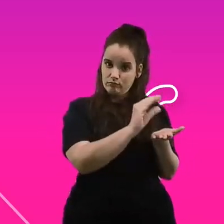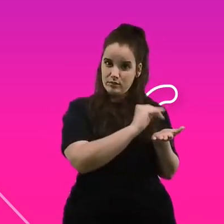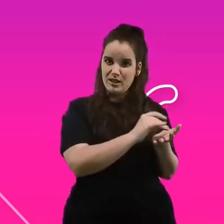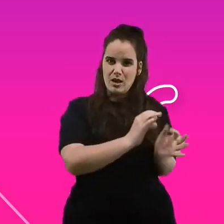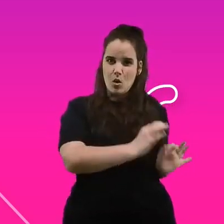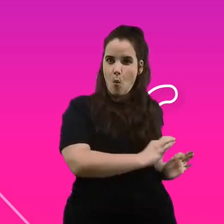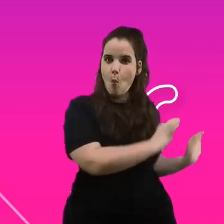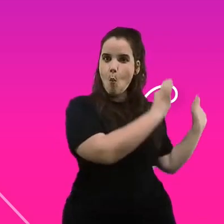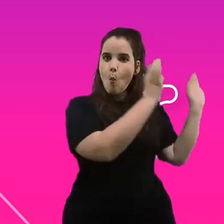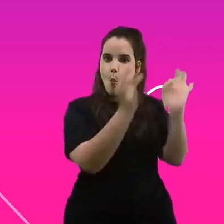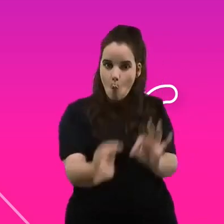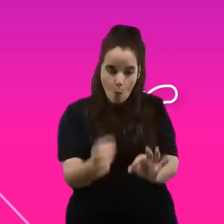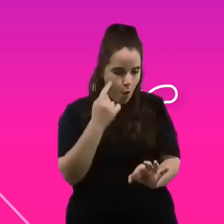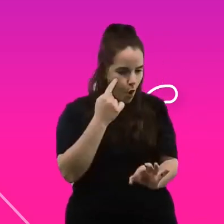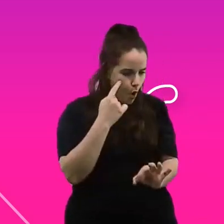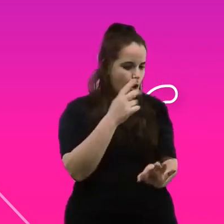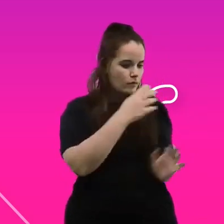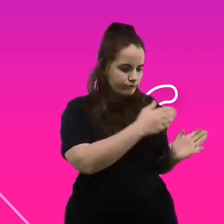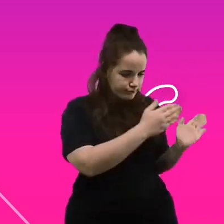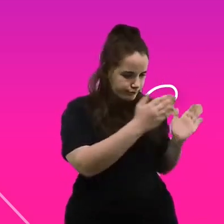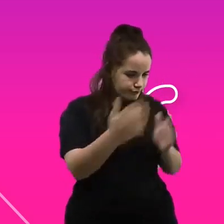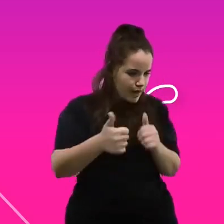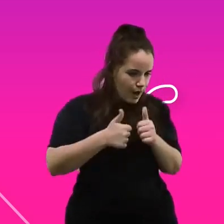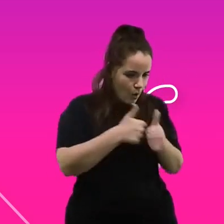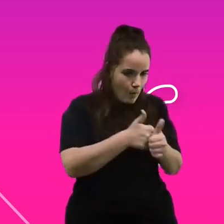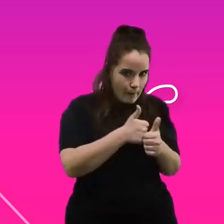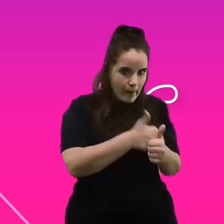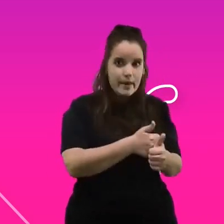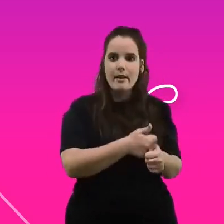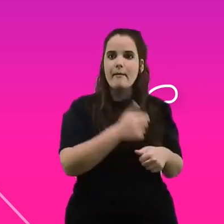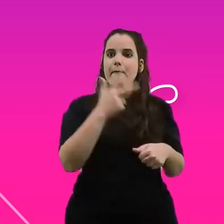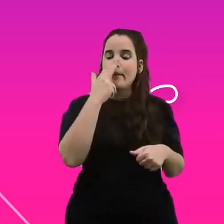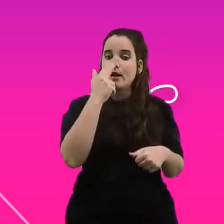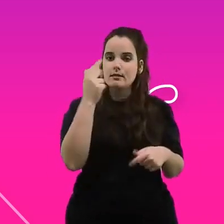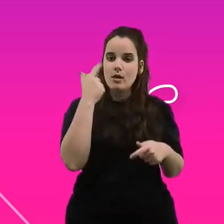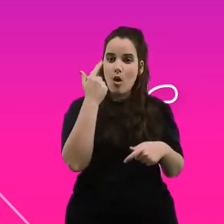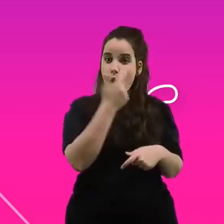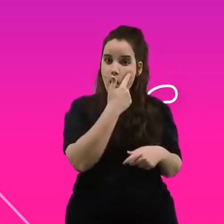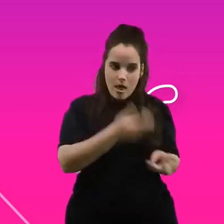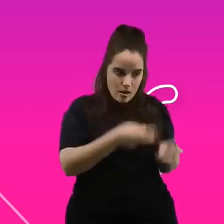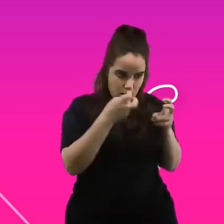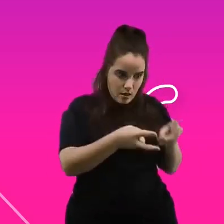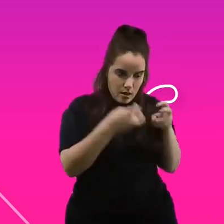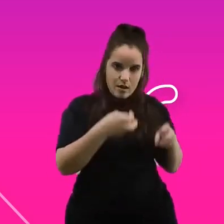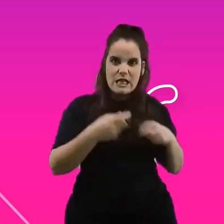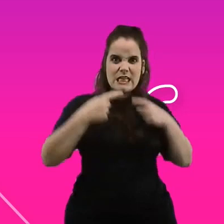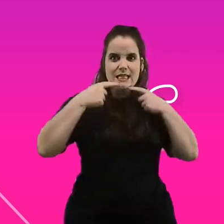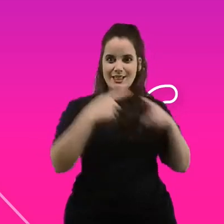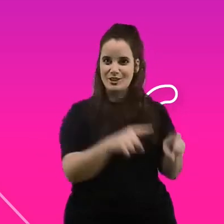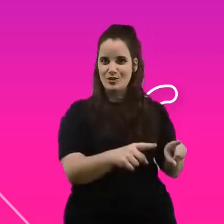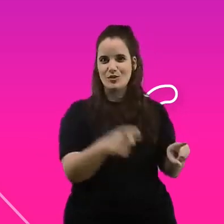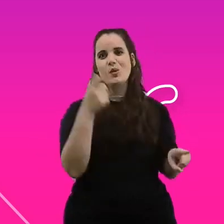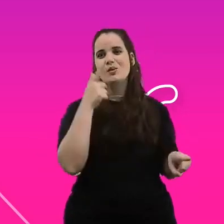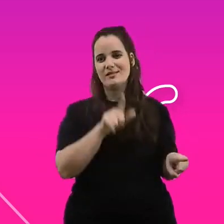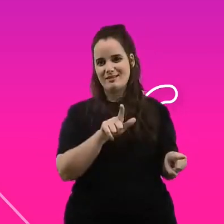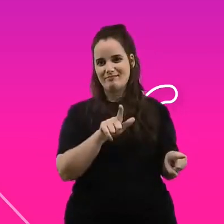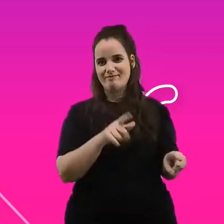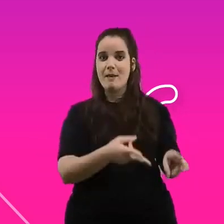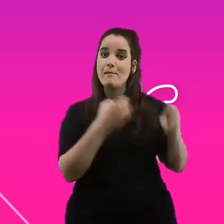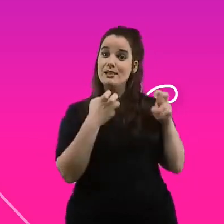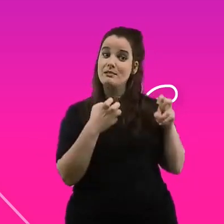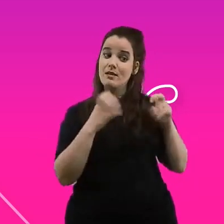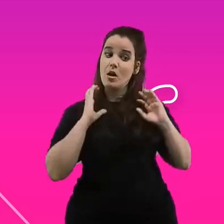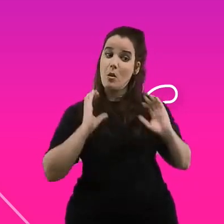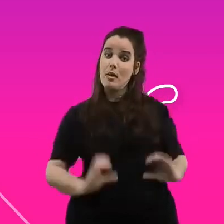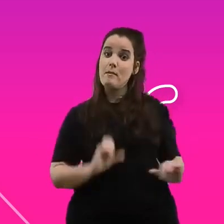olhar mais crítico e entender as mudanças, as nuances de mudanças do comportamento daqueles dados.